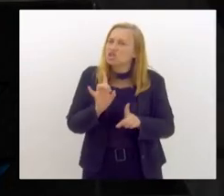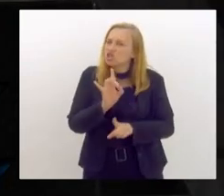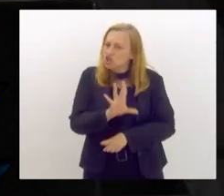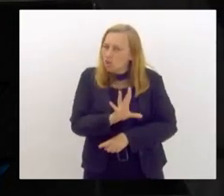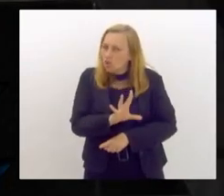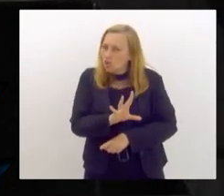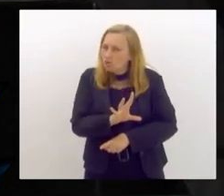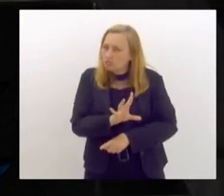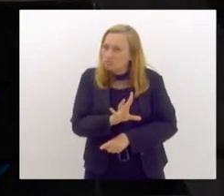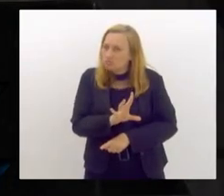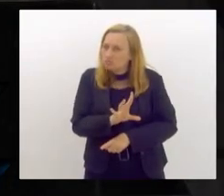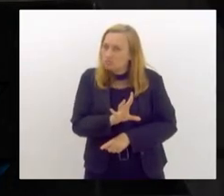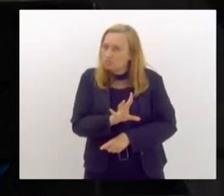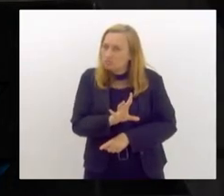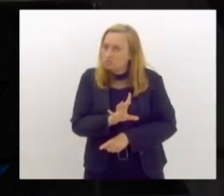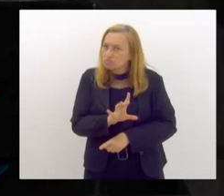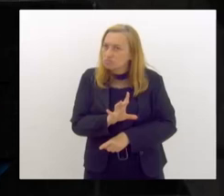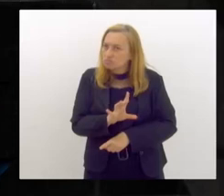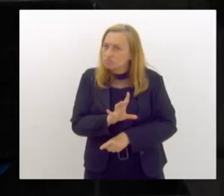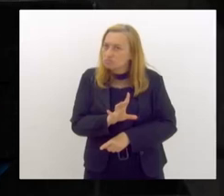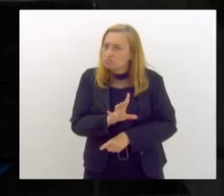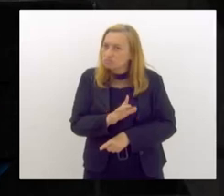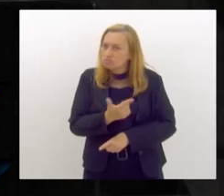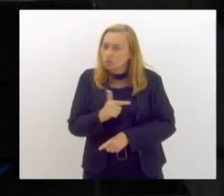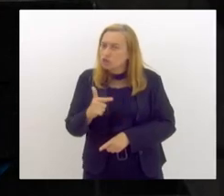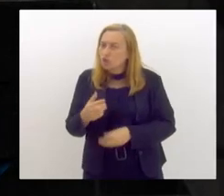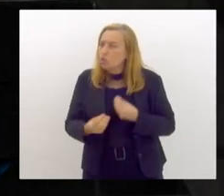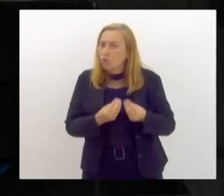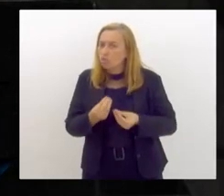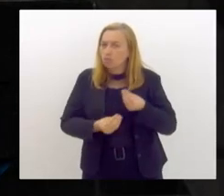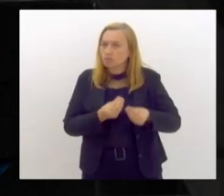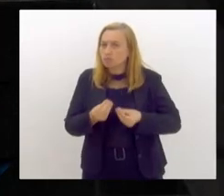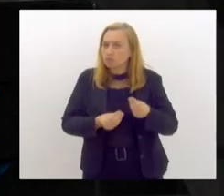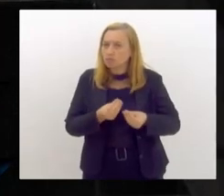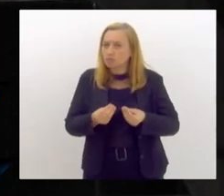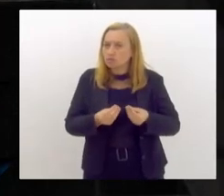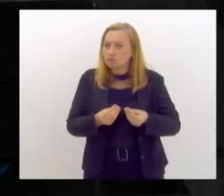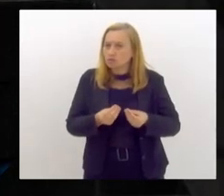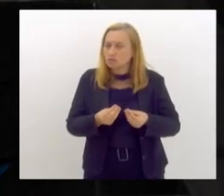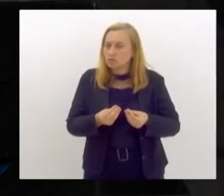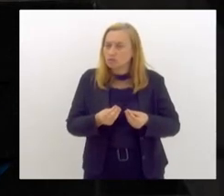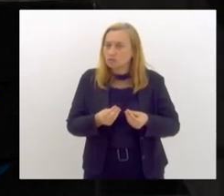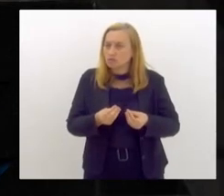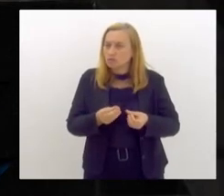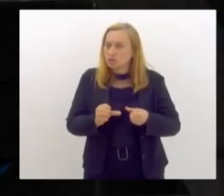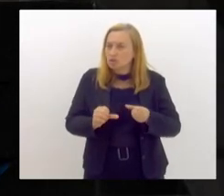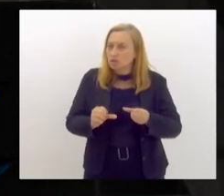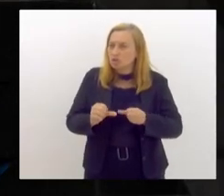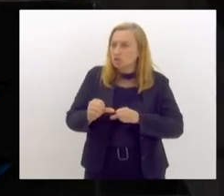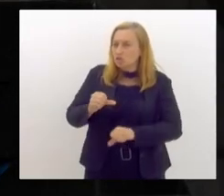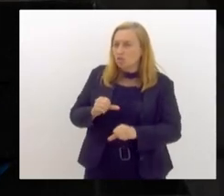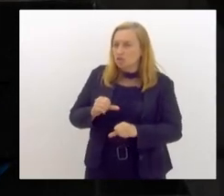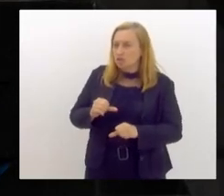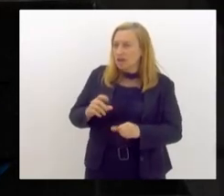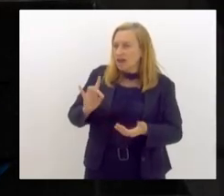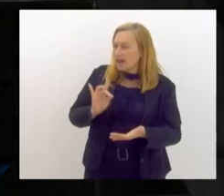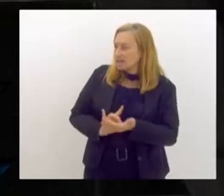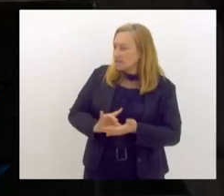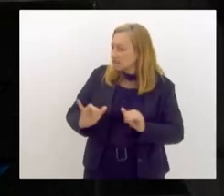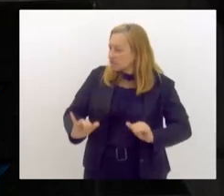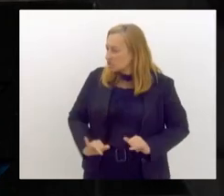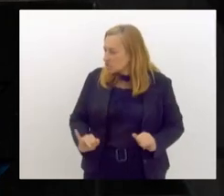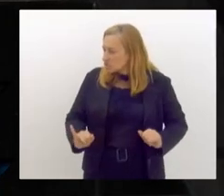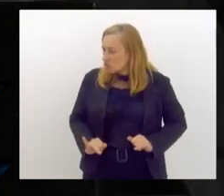sozinho, esse instrumento não dará conta de reverter essa triste e dura realidade que sofre a